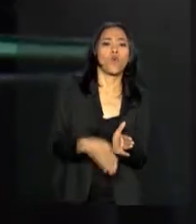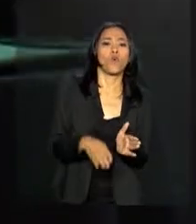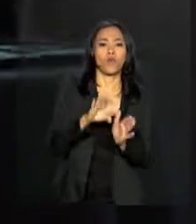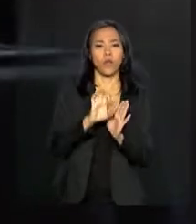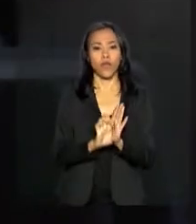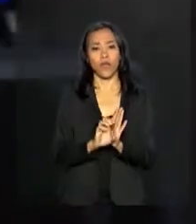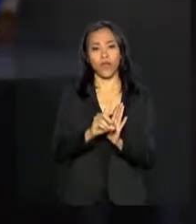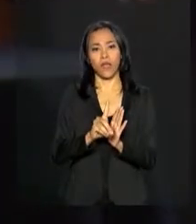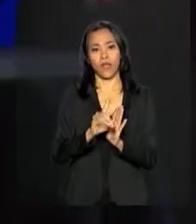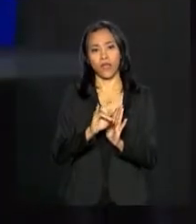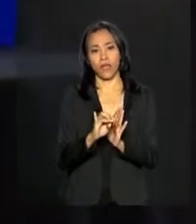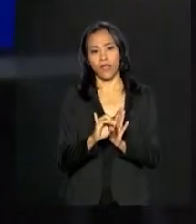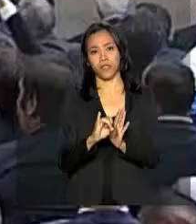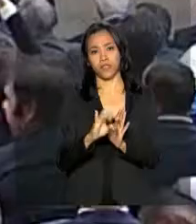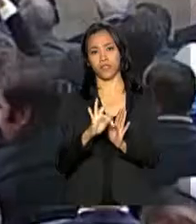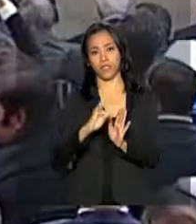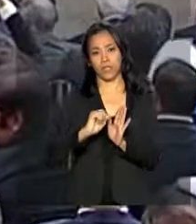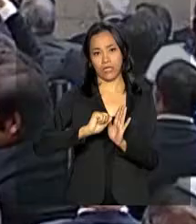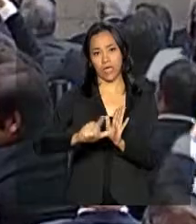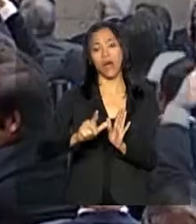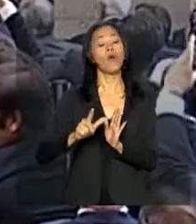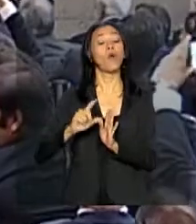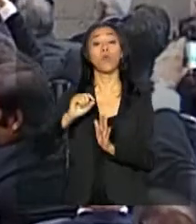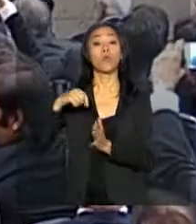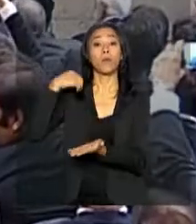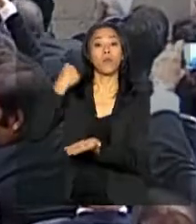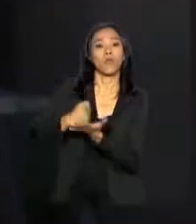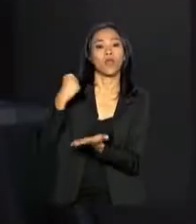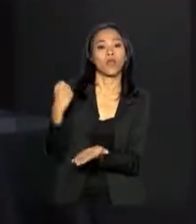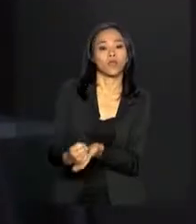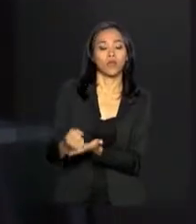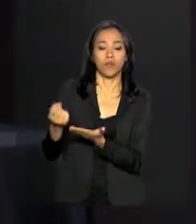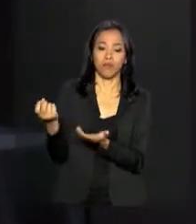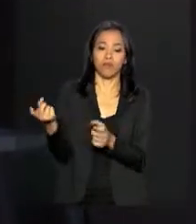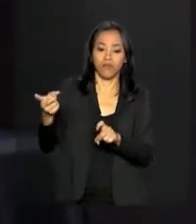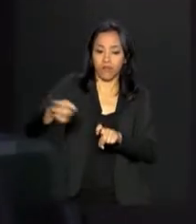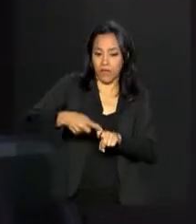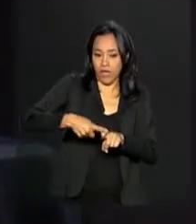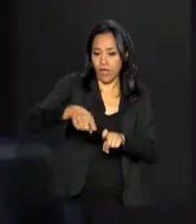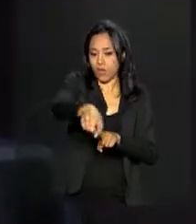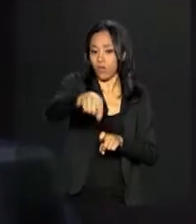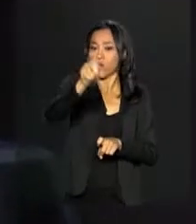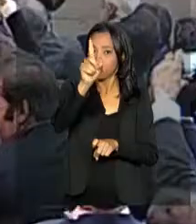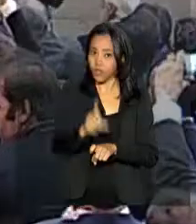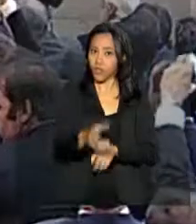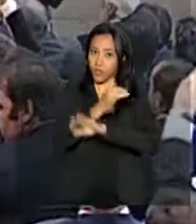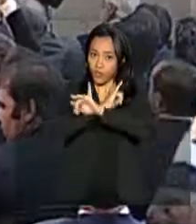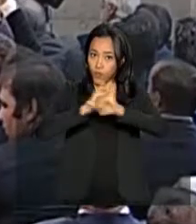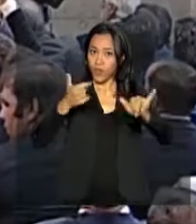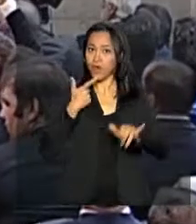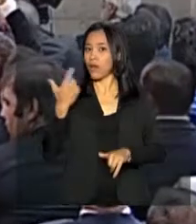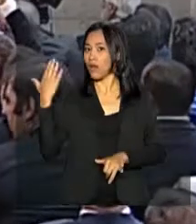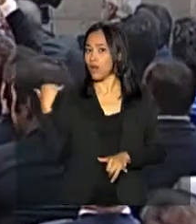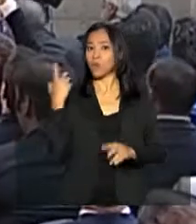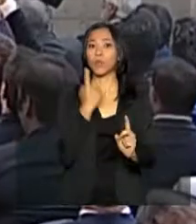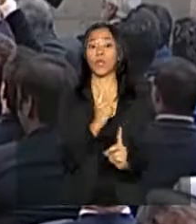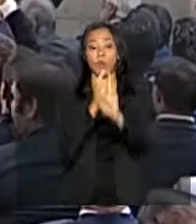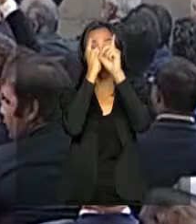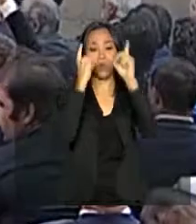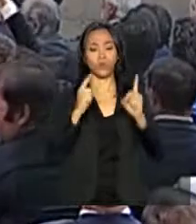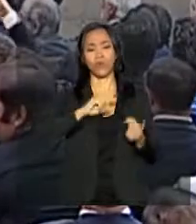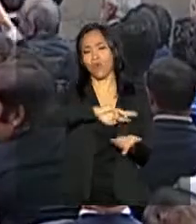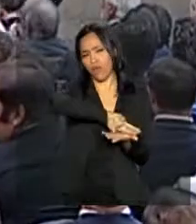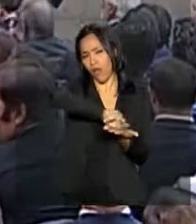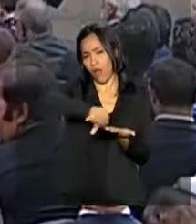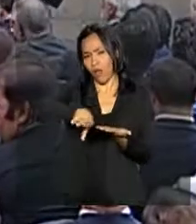para o programa mais médicos foi feita pelo ministro da saúde gilberto occhi durante encontro do presidente michel temer com